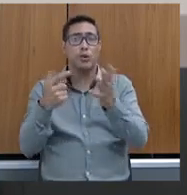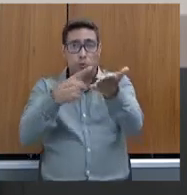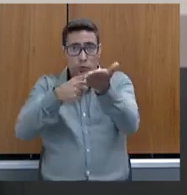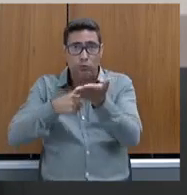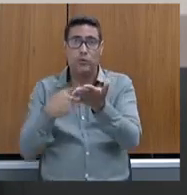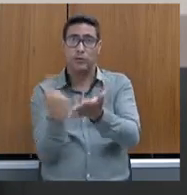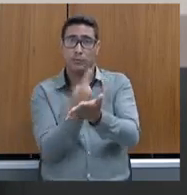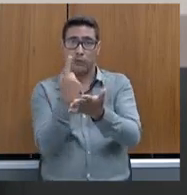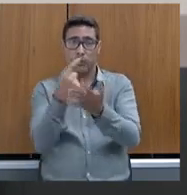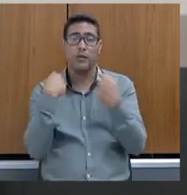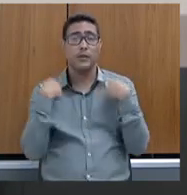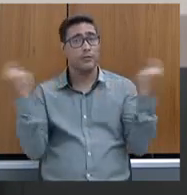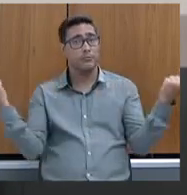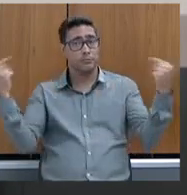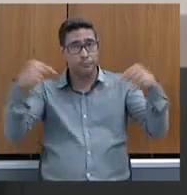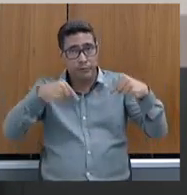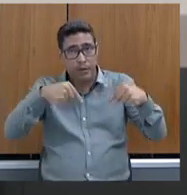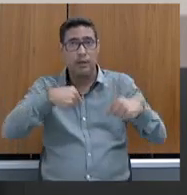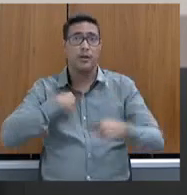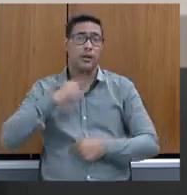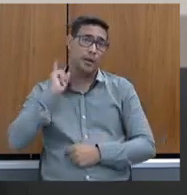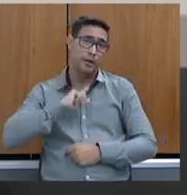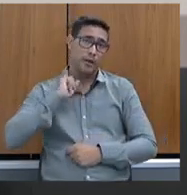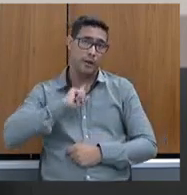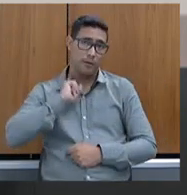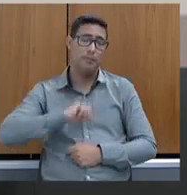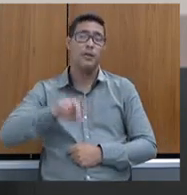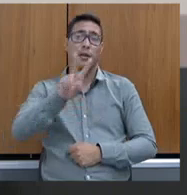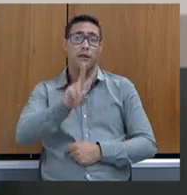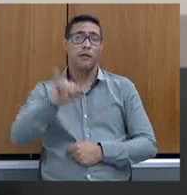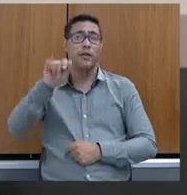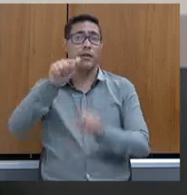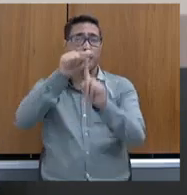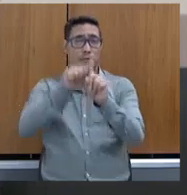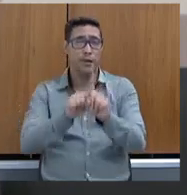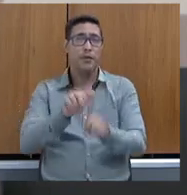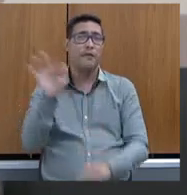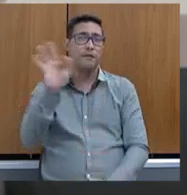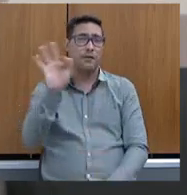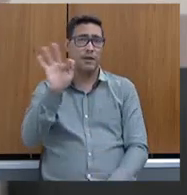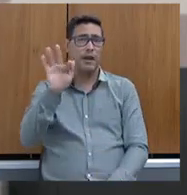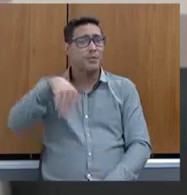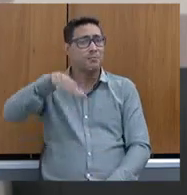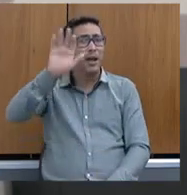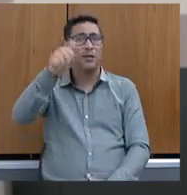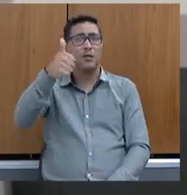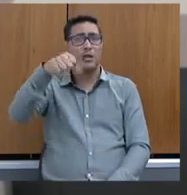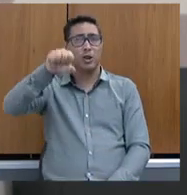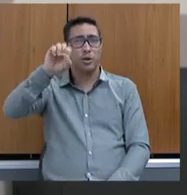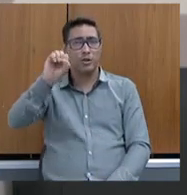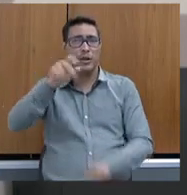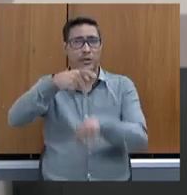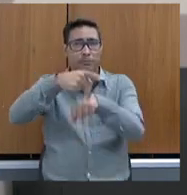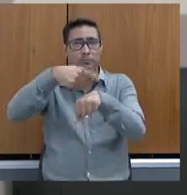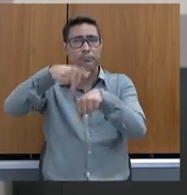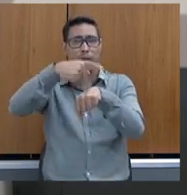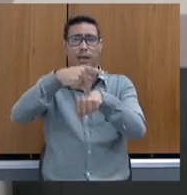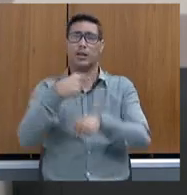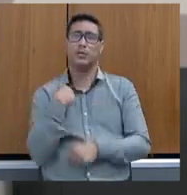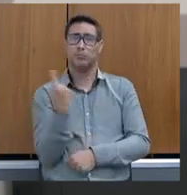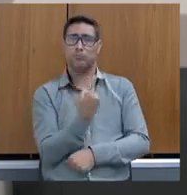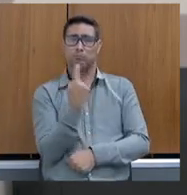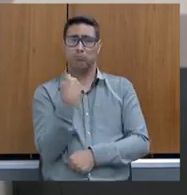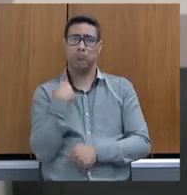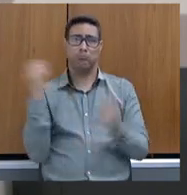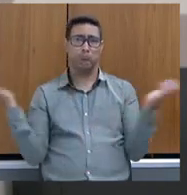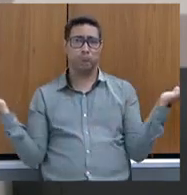que nós trouxemos para Minas Gerais e chegar será em fevereiro mais de 180 países estaremos nós todos em